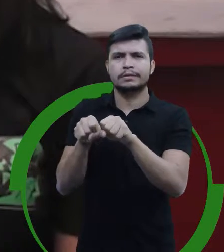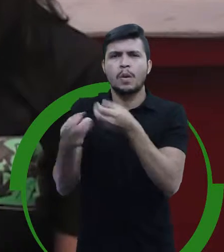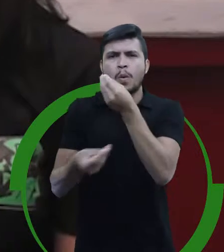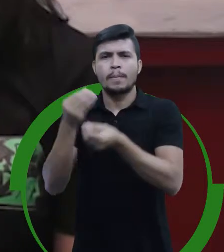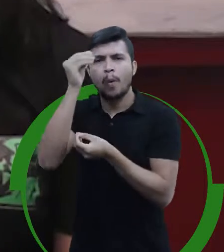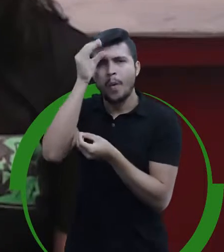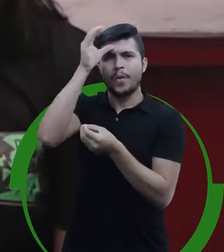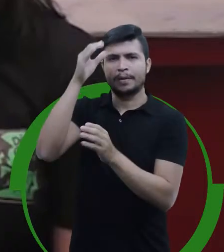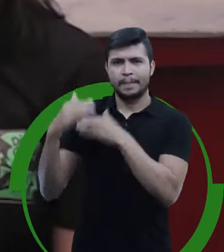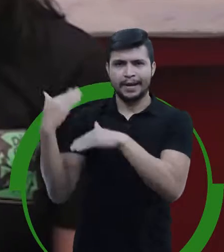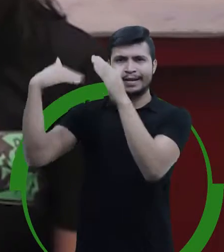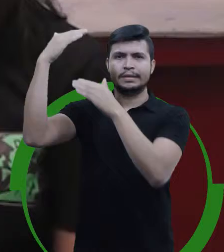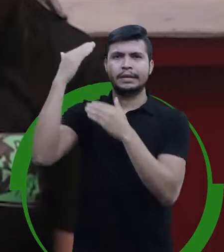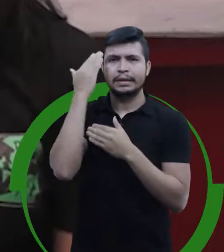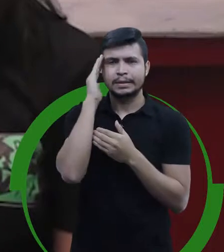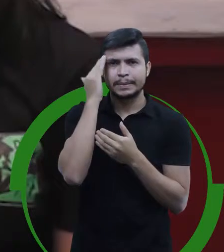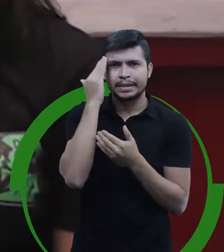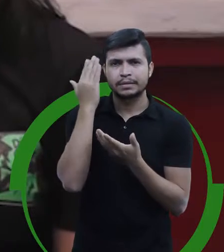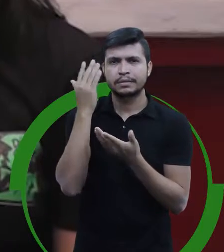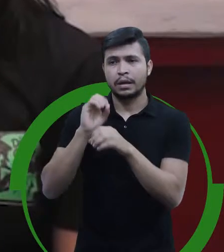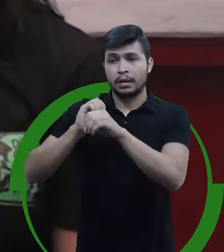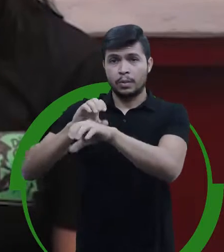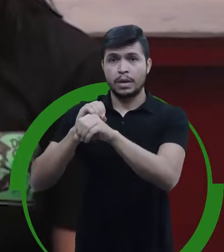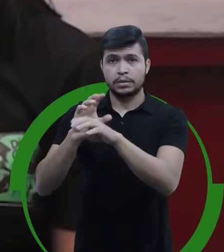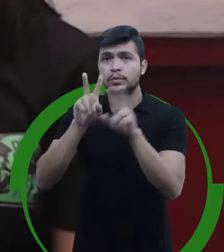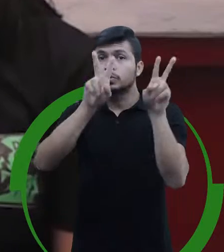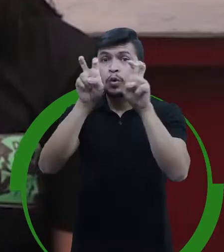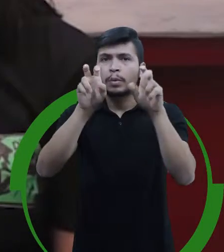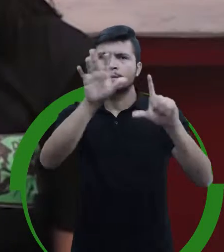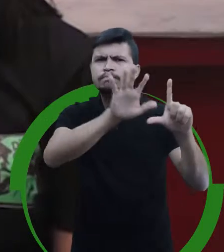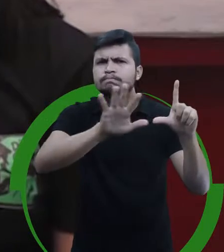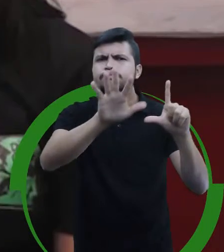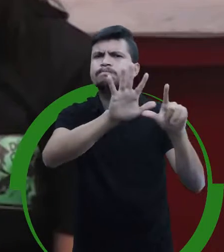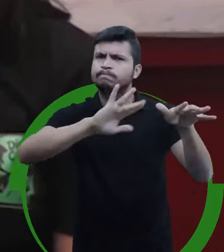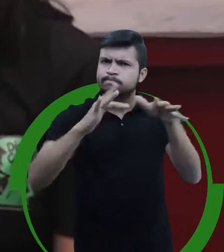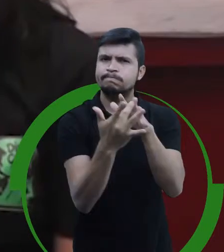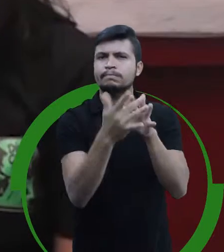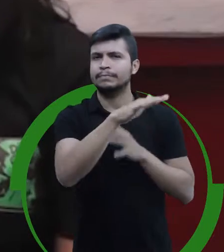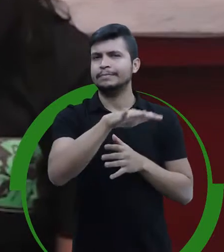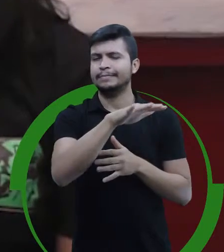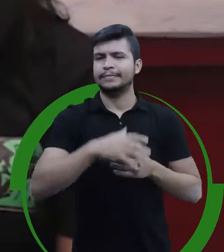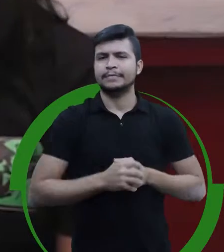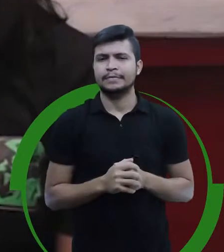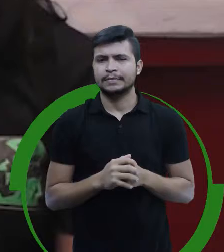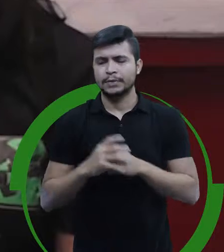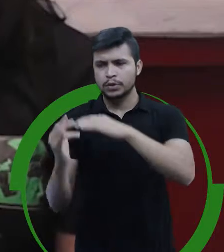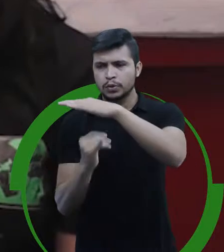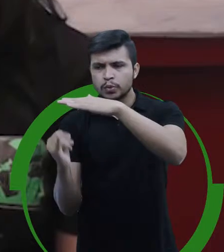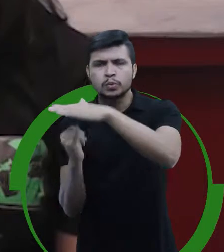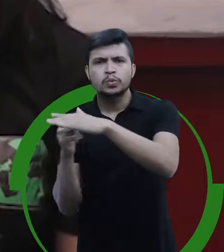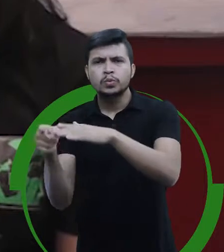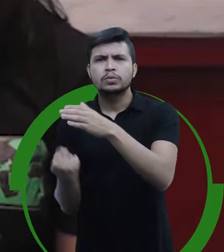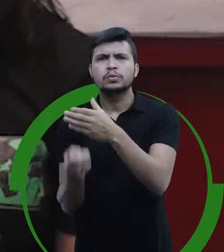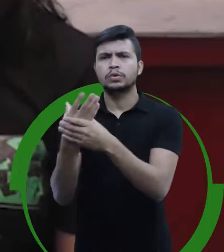de conhecimento e compreensão da educação para o mundo digital. O Instituto de Me Cuida, ele nasceu